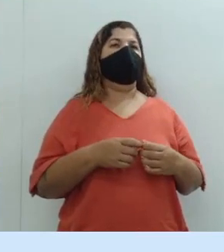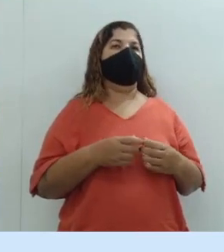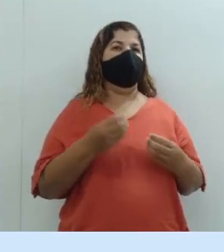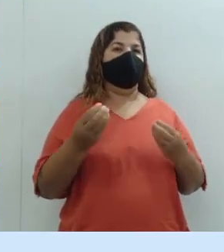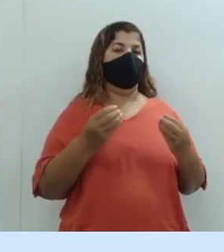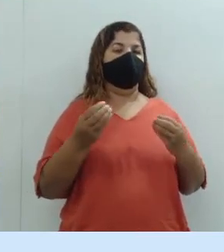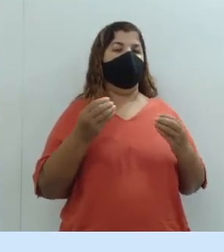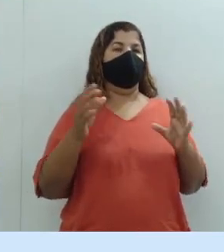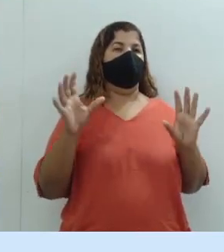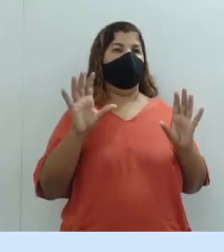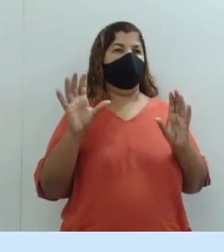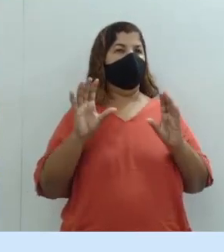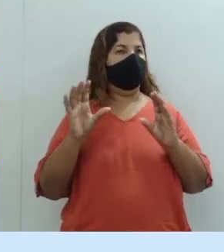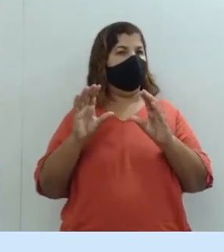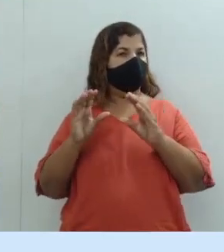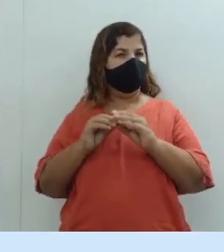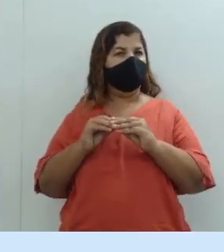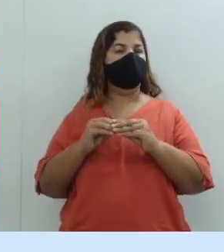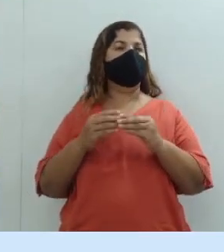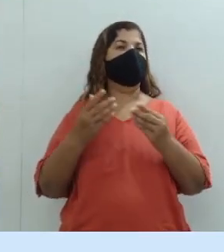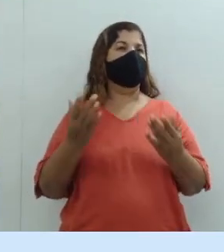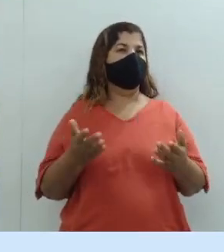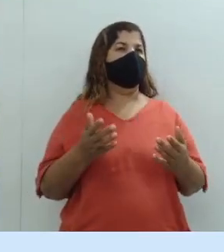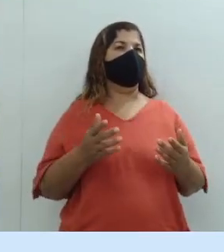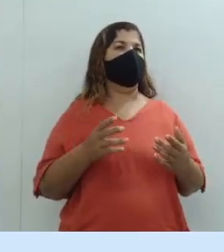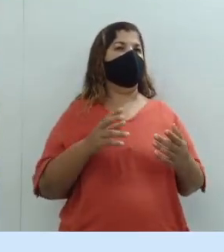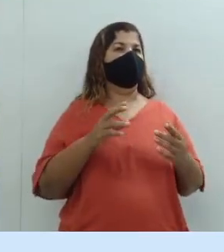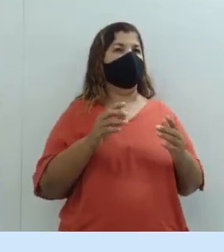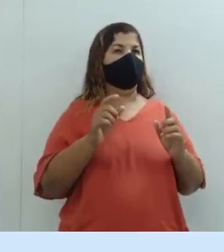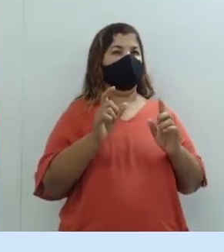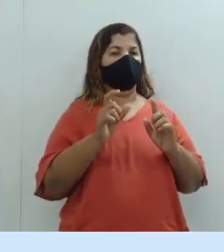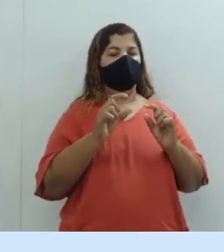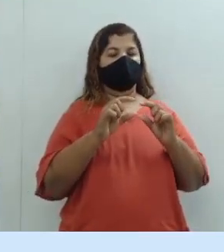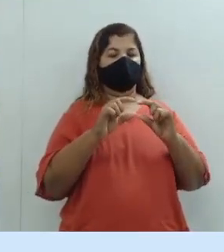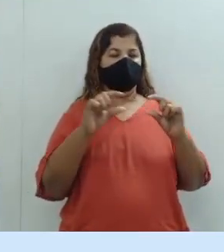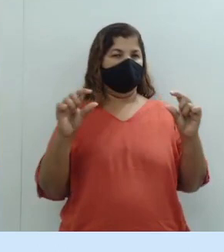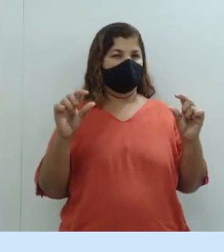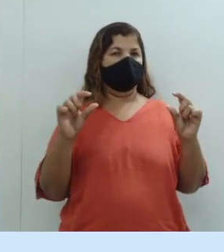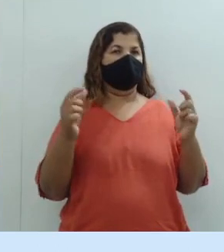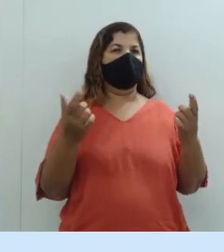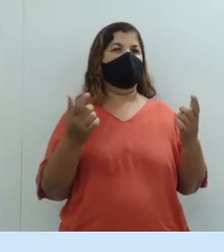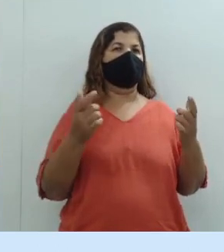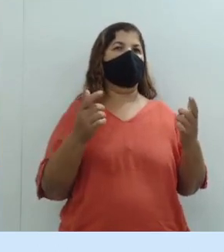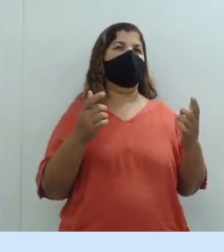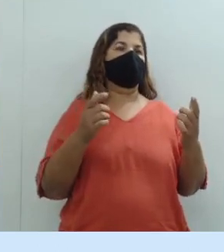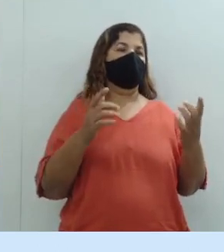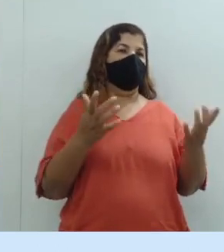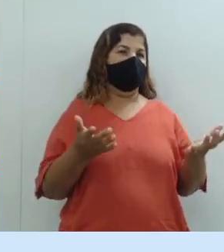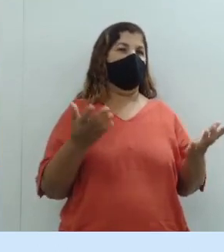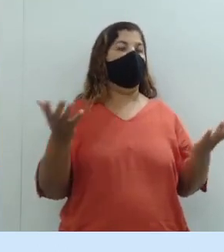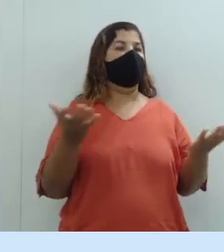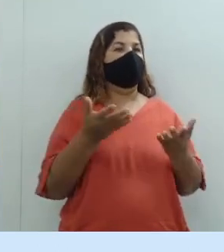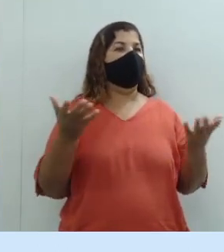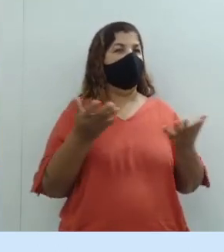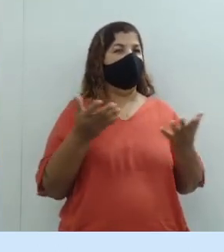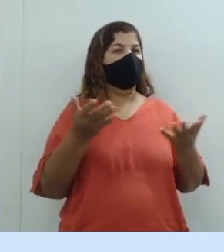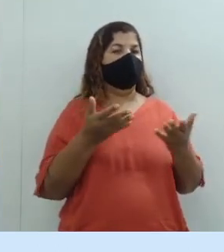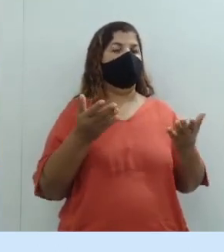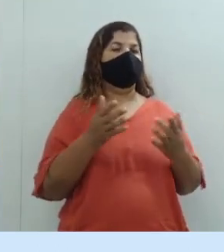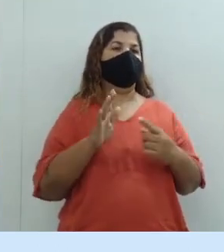calcular a resistência ali baseado na resistividade, no comprimento e na área. Então a gente vai ver agora